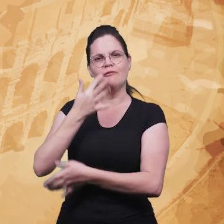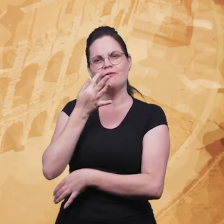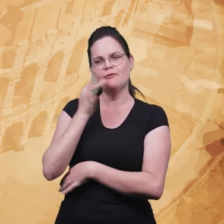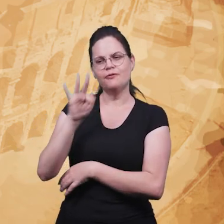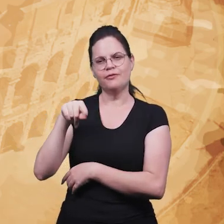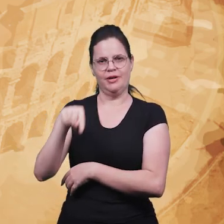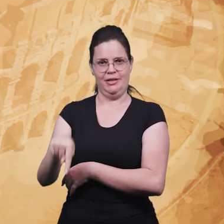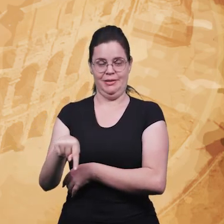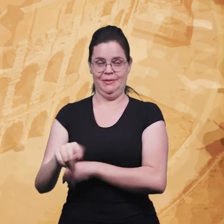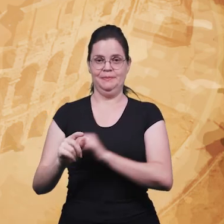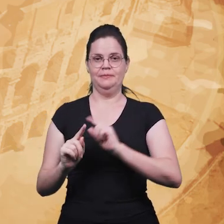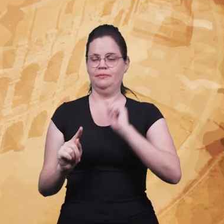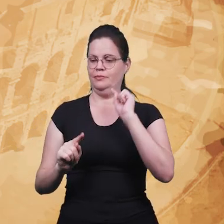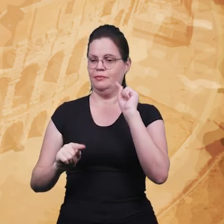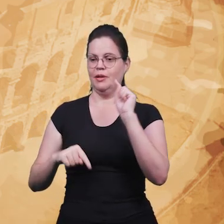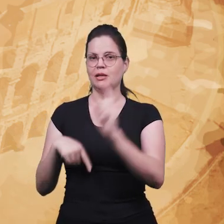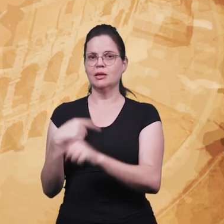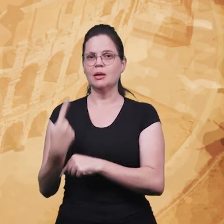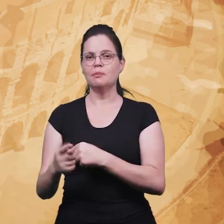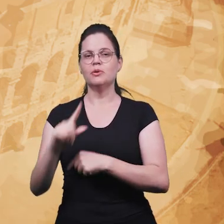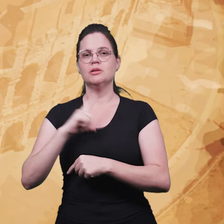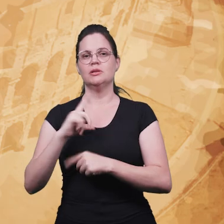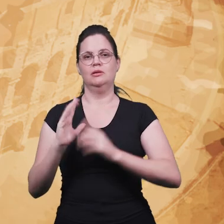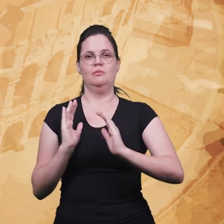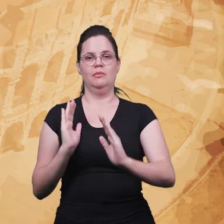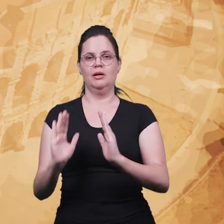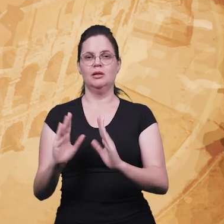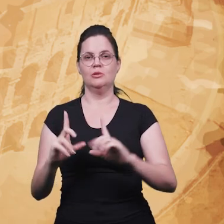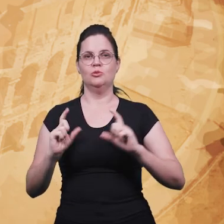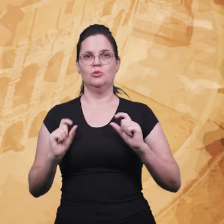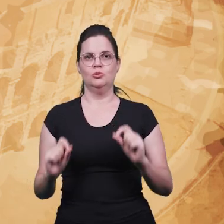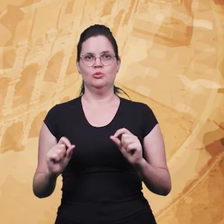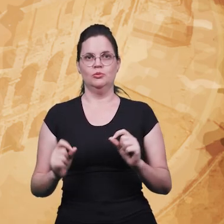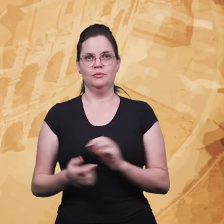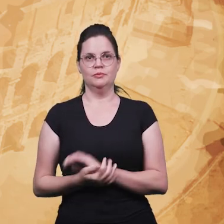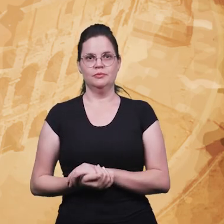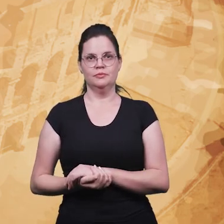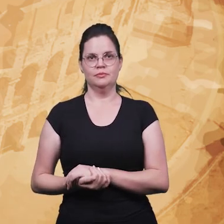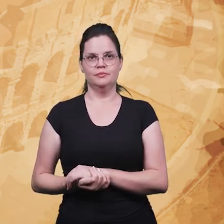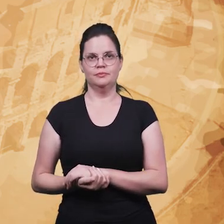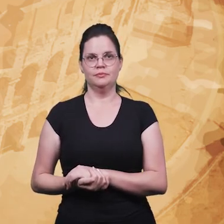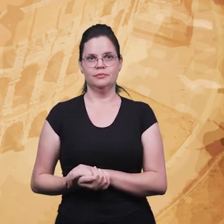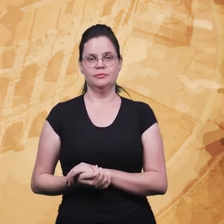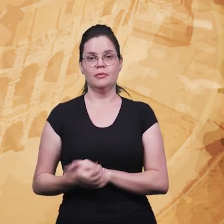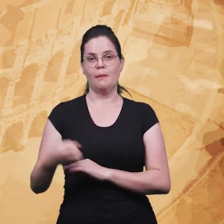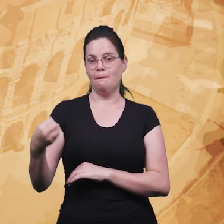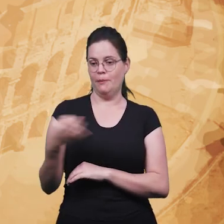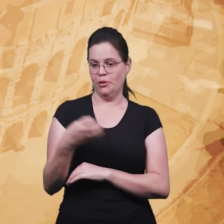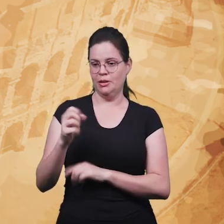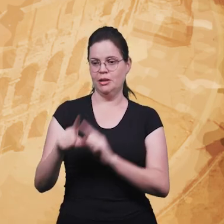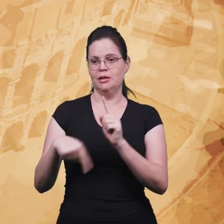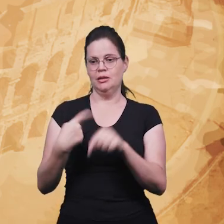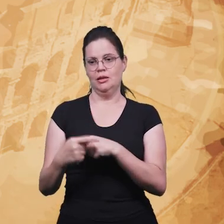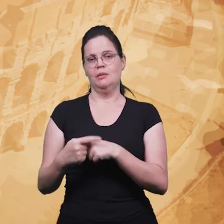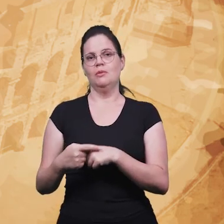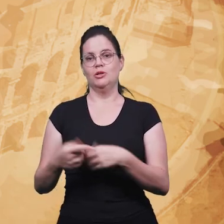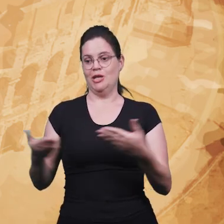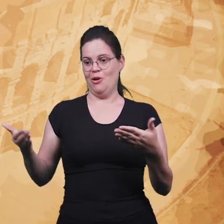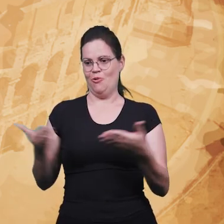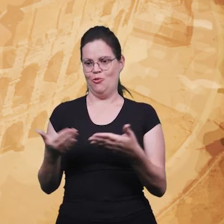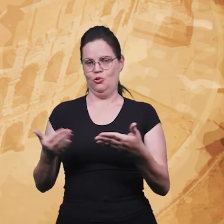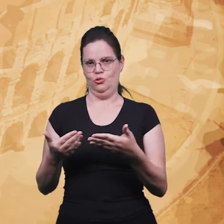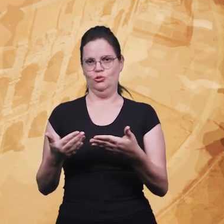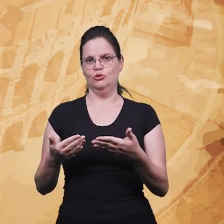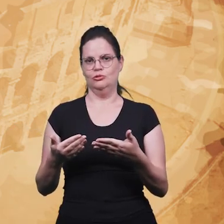da Bastilha, e depois vem a Idade Contemporânea, né, a Idade Moderna, e depois a Contemporânea, que é que nós estamos